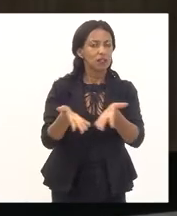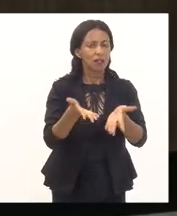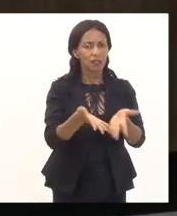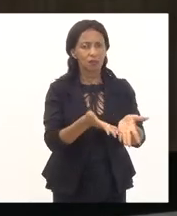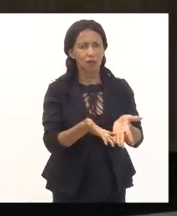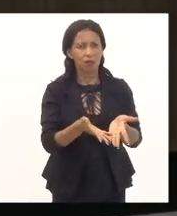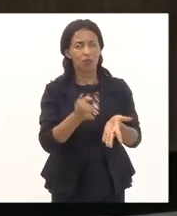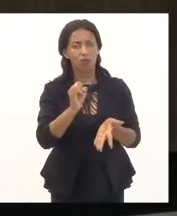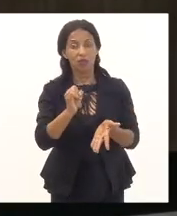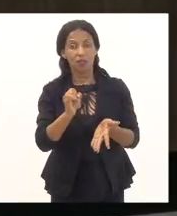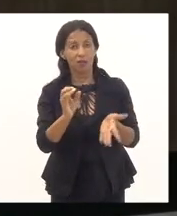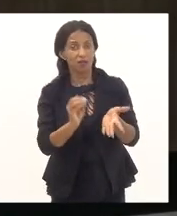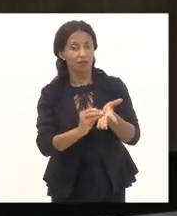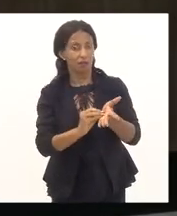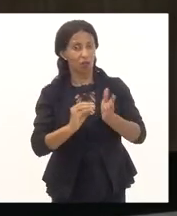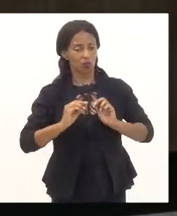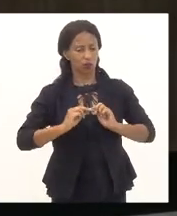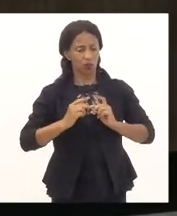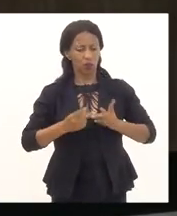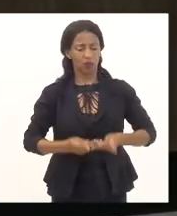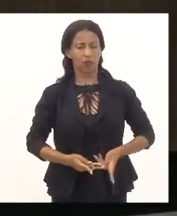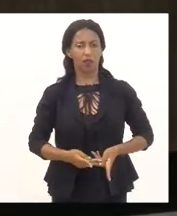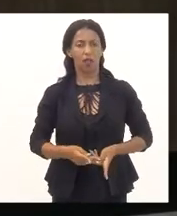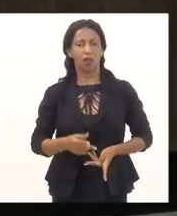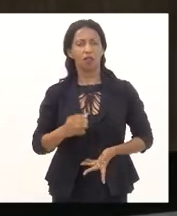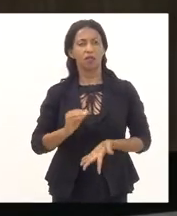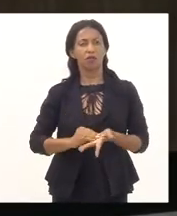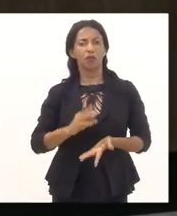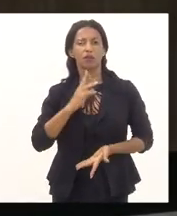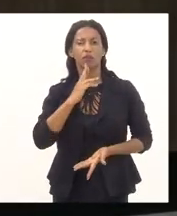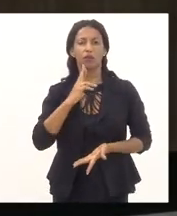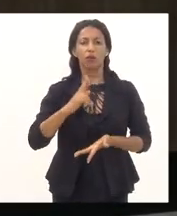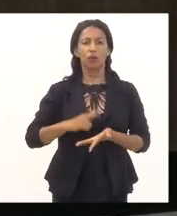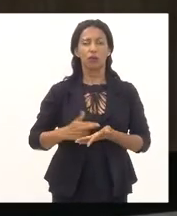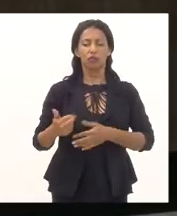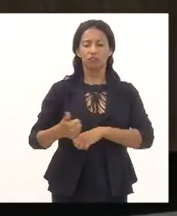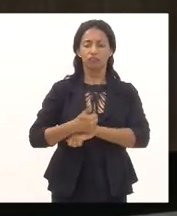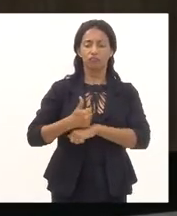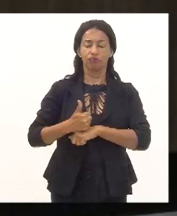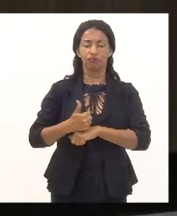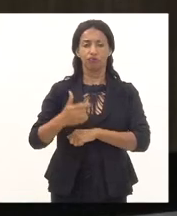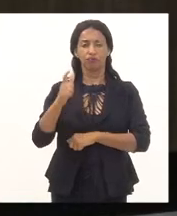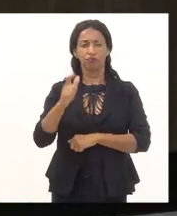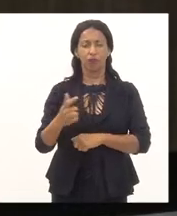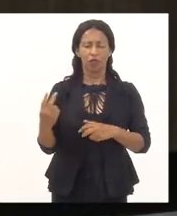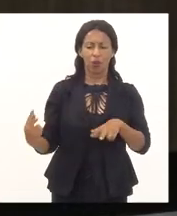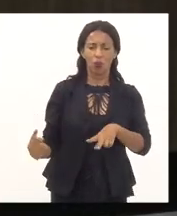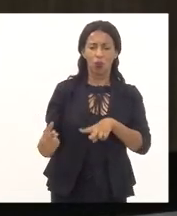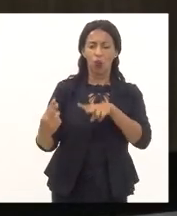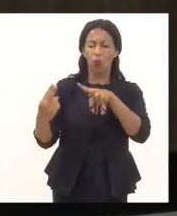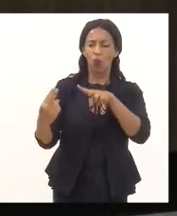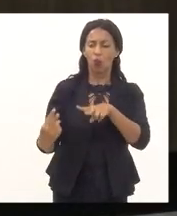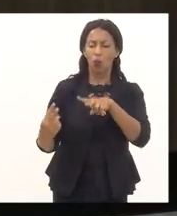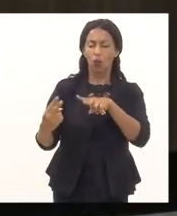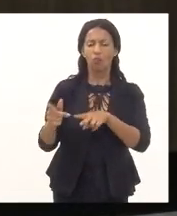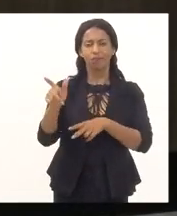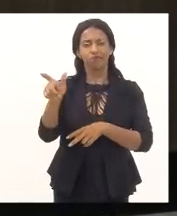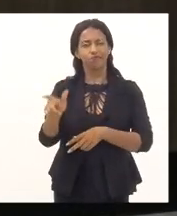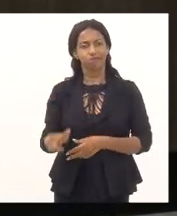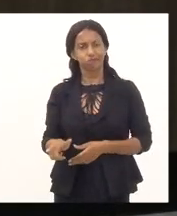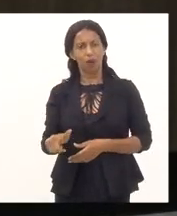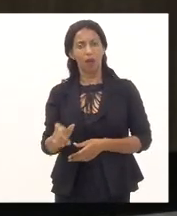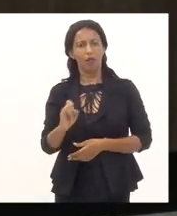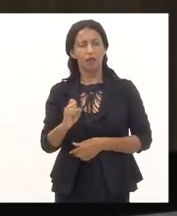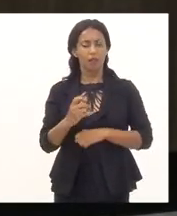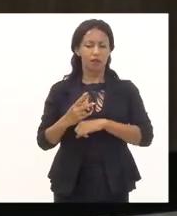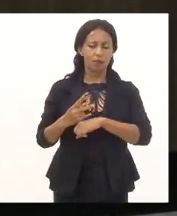sem humanidade, sem reconhecer a dignidade do sujeito, sem, né, um olhar sobre a sua singularidade e sem